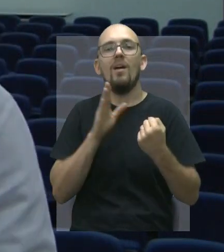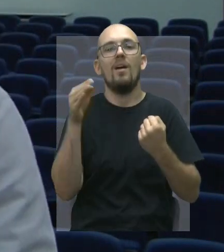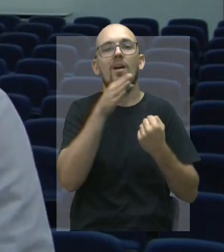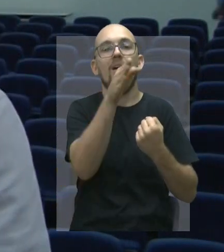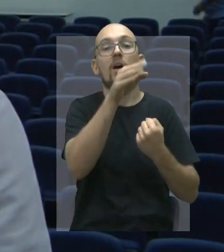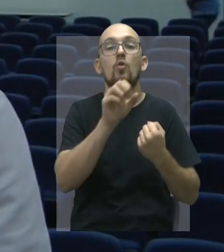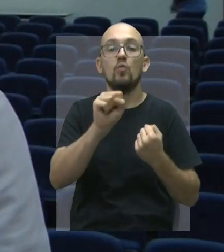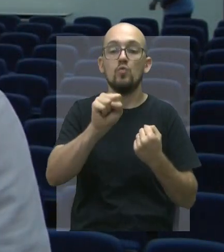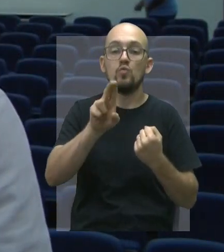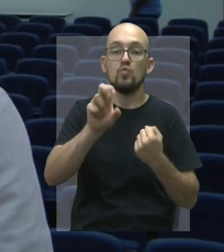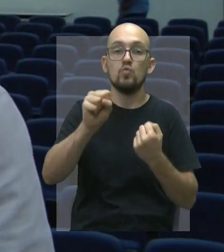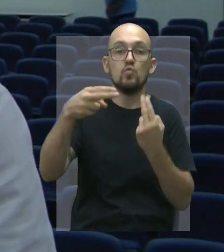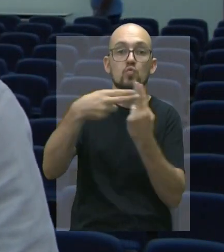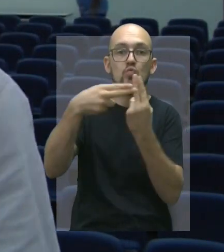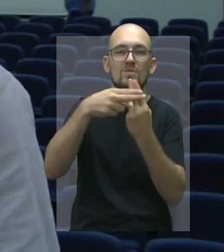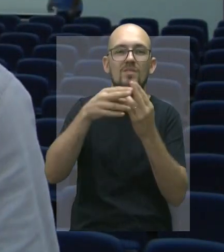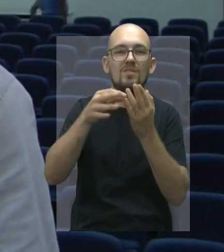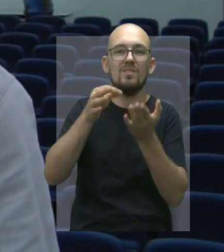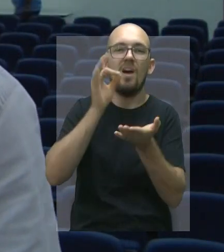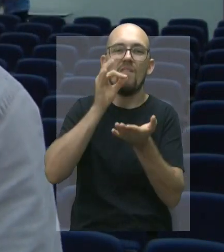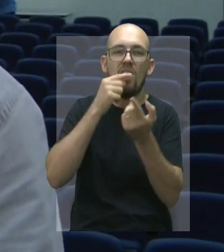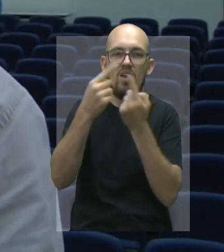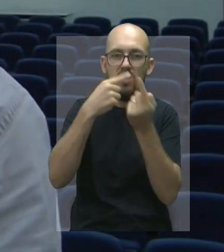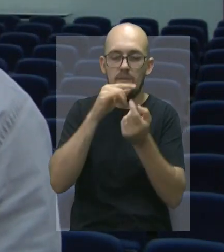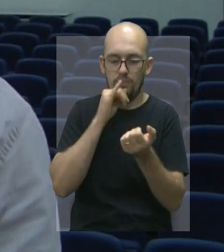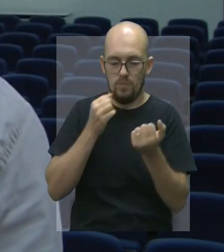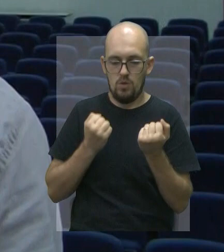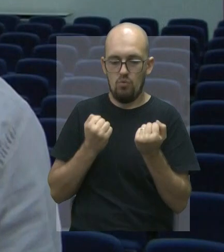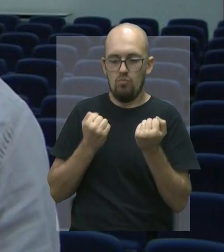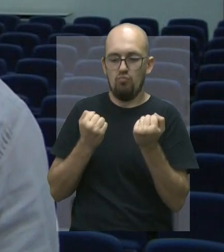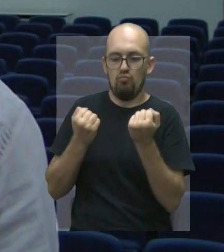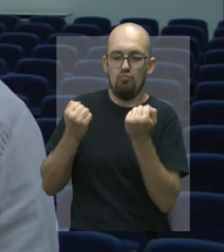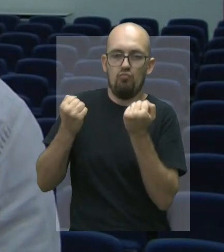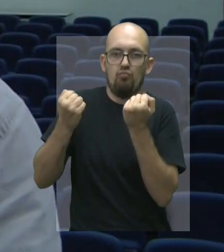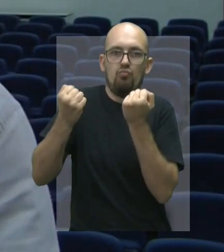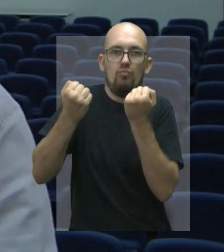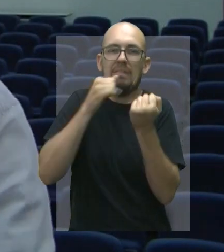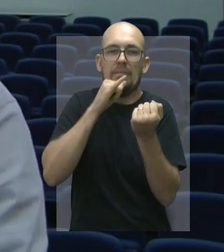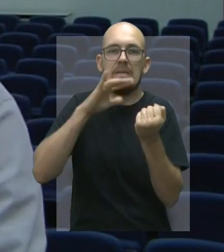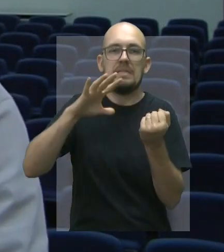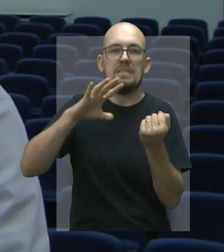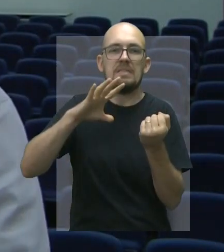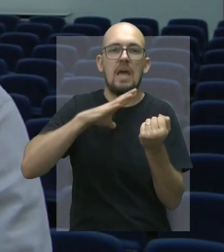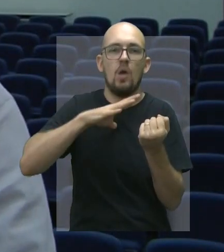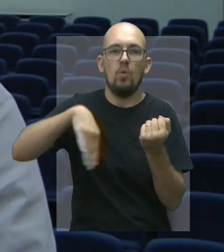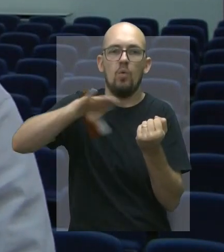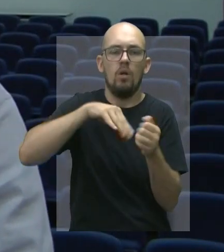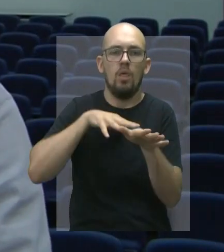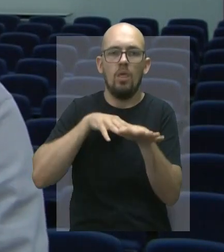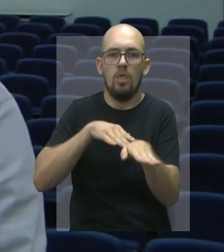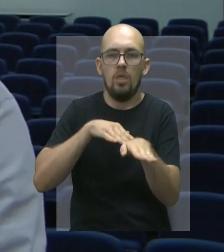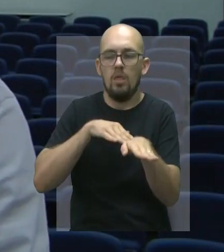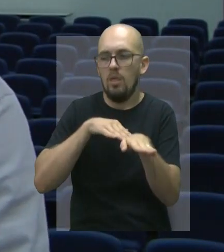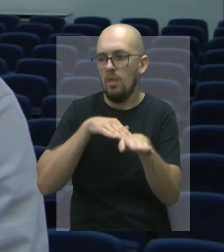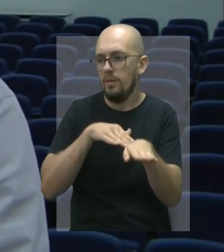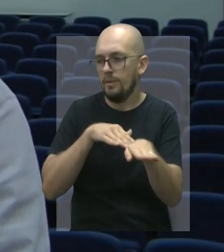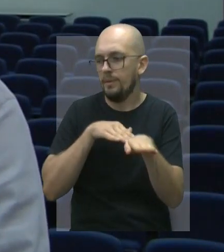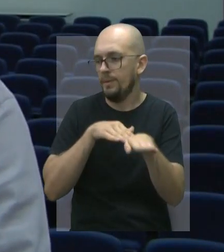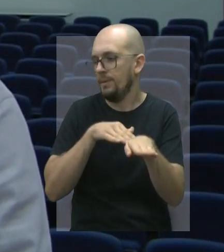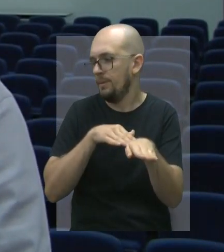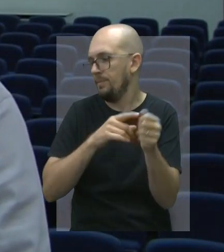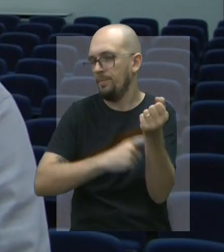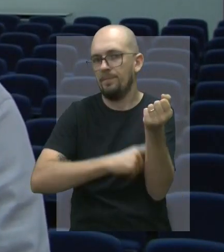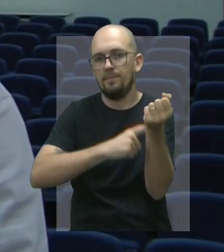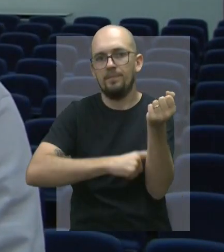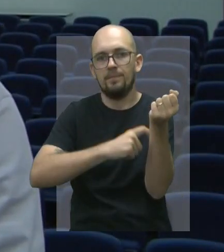na Avenida do Café. Hoje, se você for pelo centro, vai demorar bastante, você vai se irritar